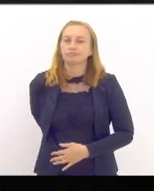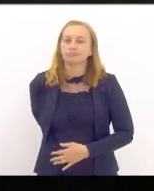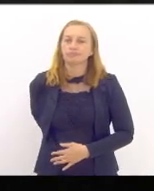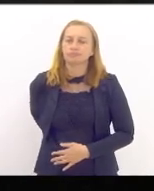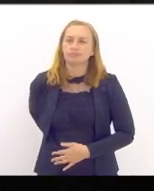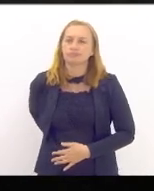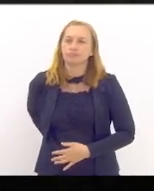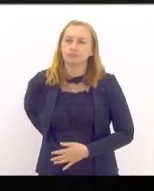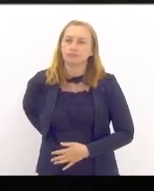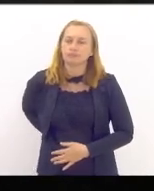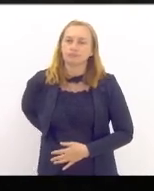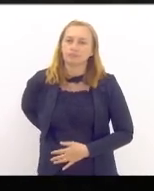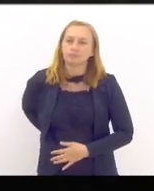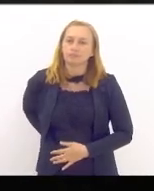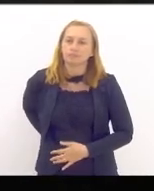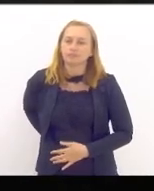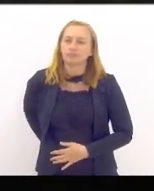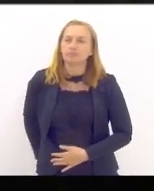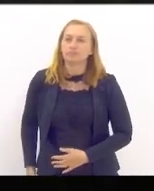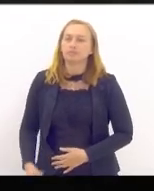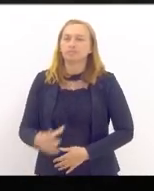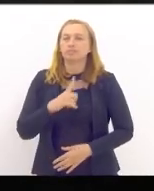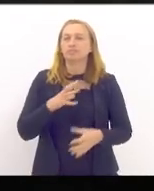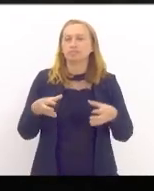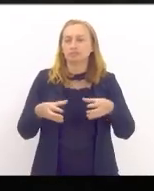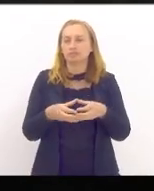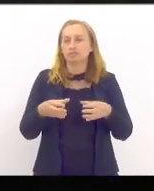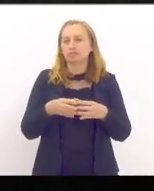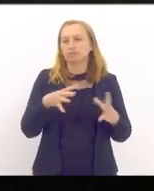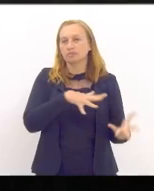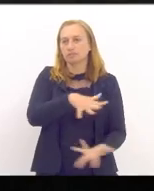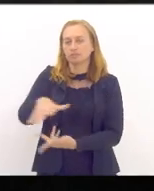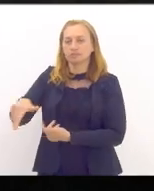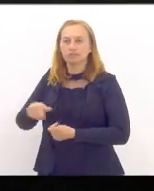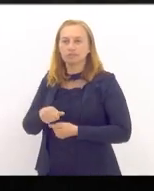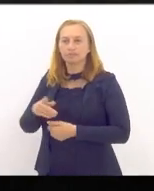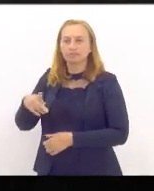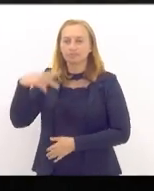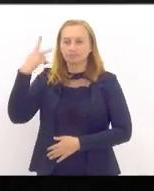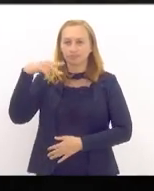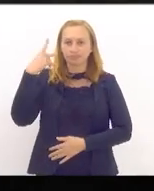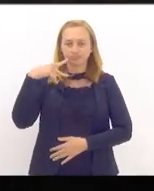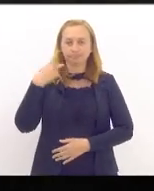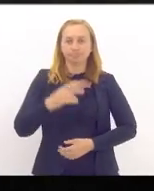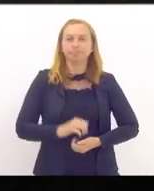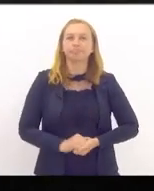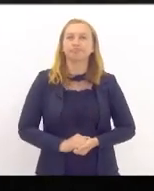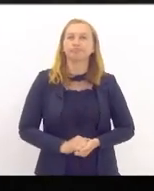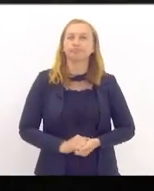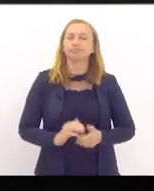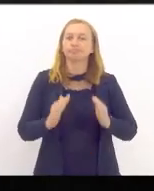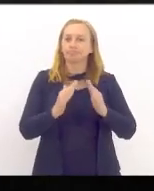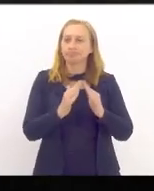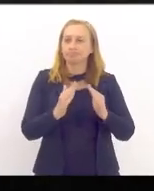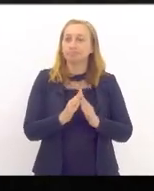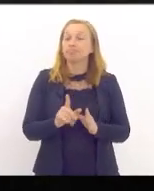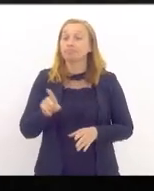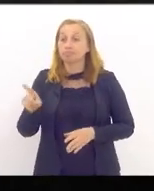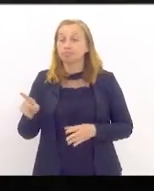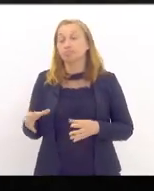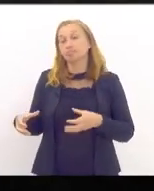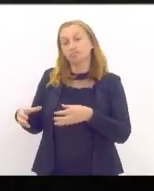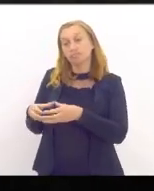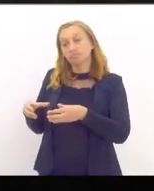grupo que chama-se grupo mundial de parlamentares para o habitat esse grupo